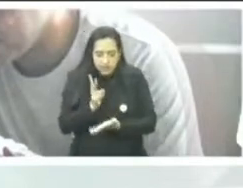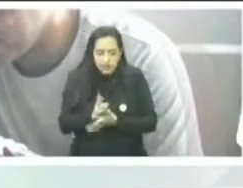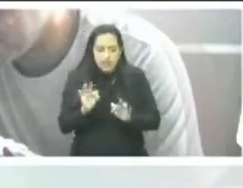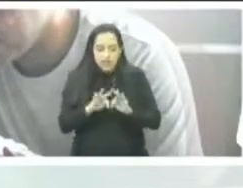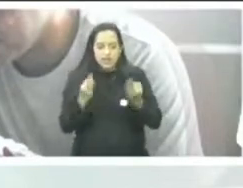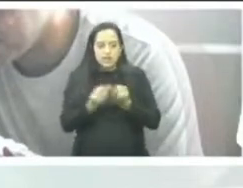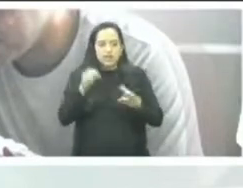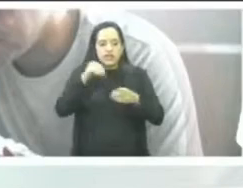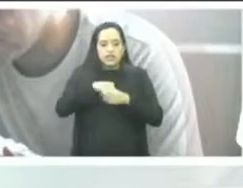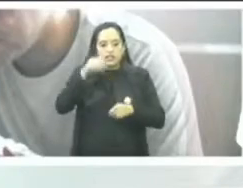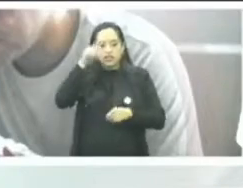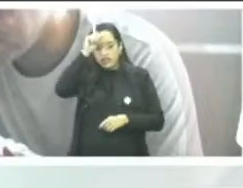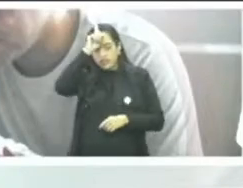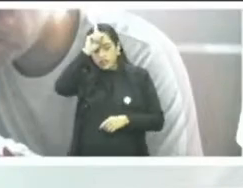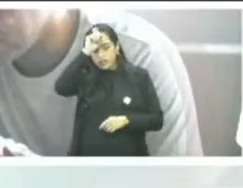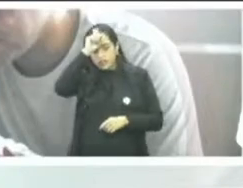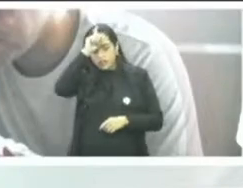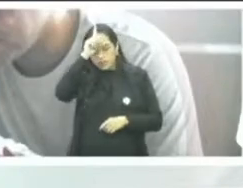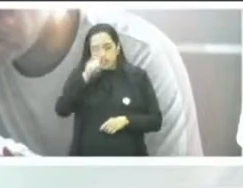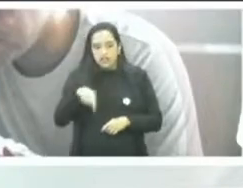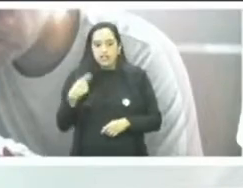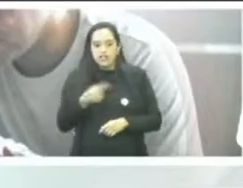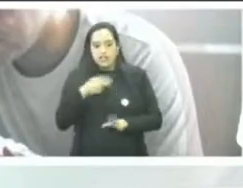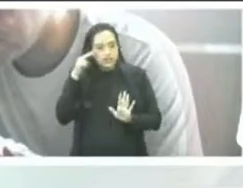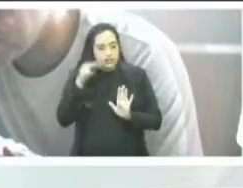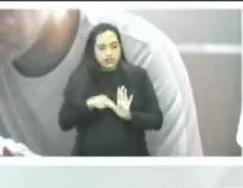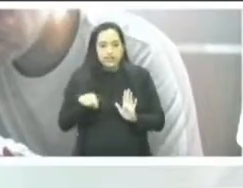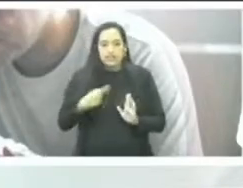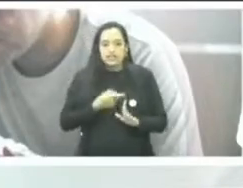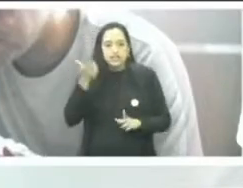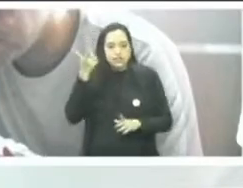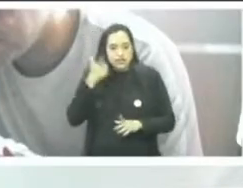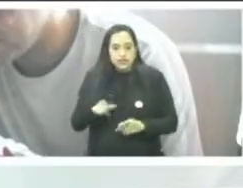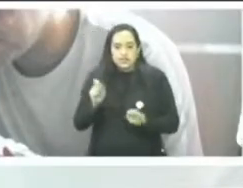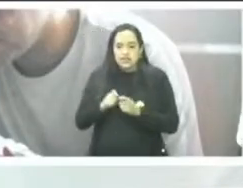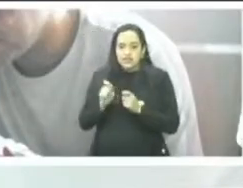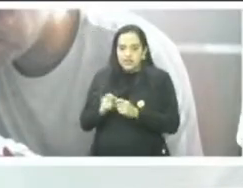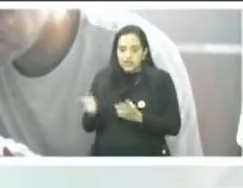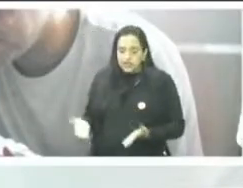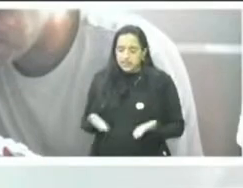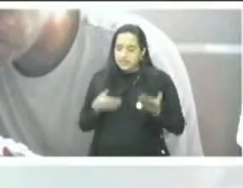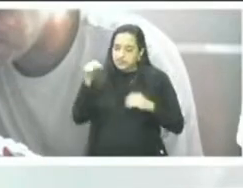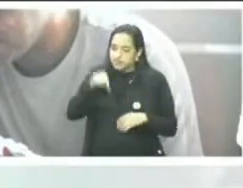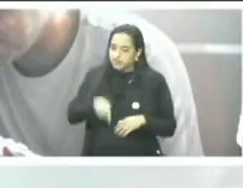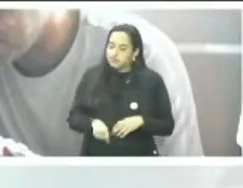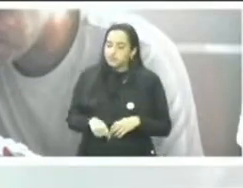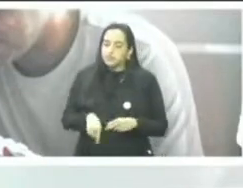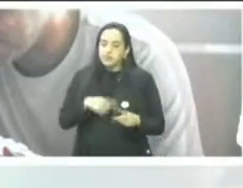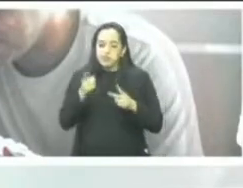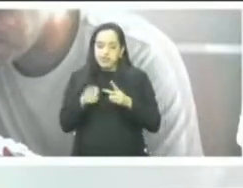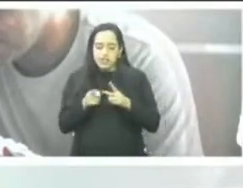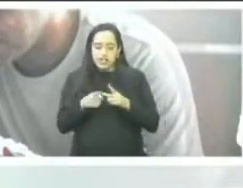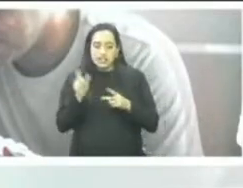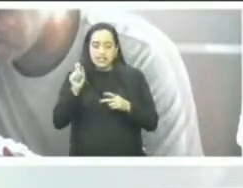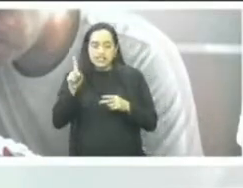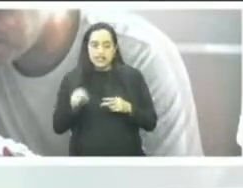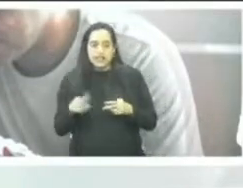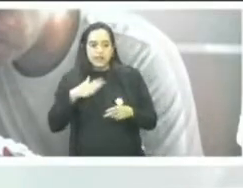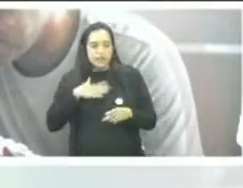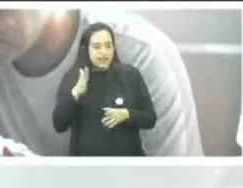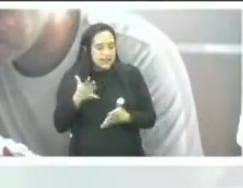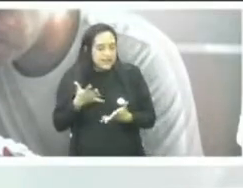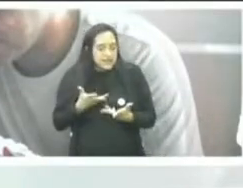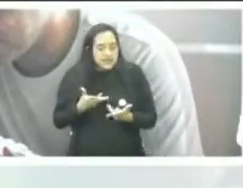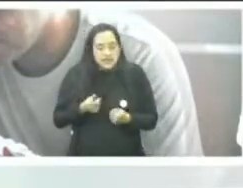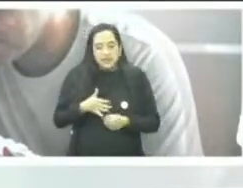hospitalar, e a gente vê que a gente está conseguindo fazer isso aqui. A segunda etapa, que é uma das minhas